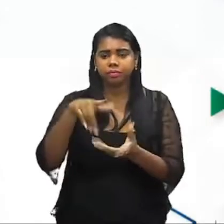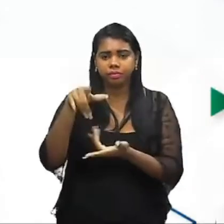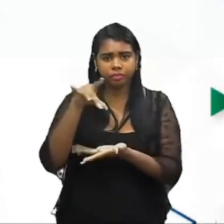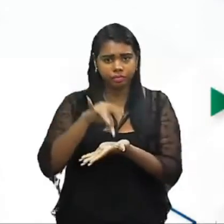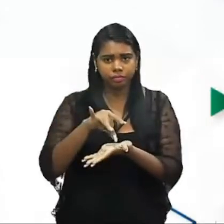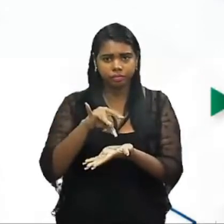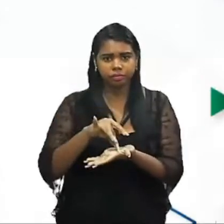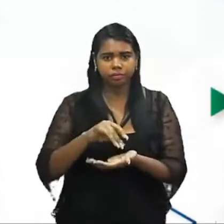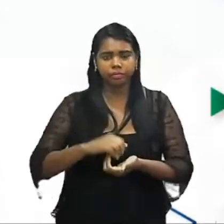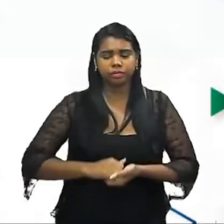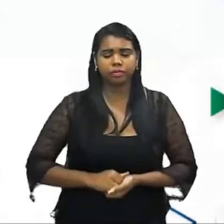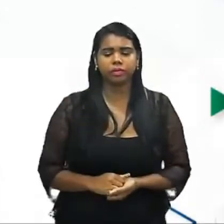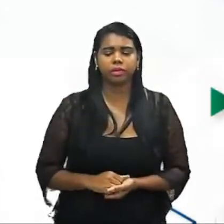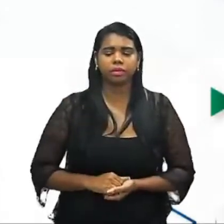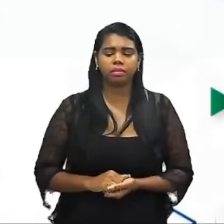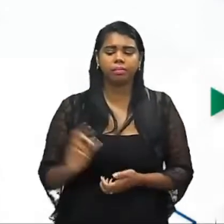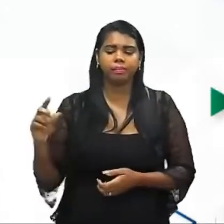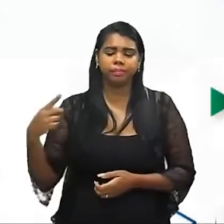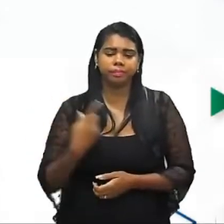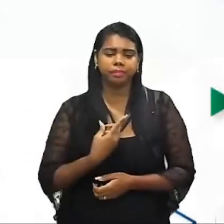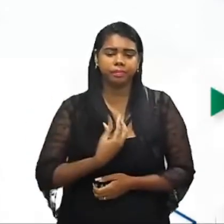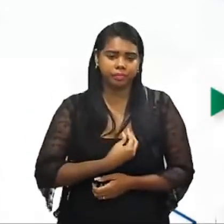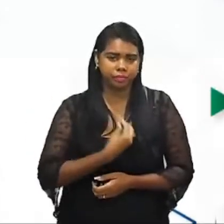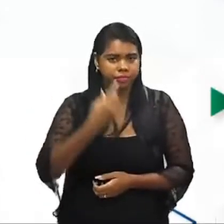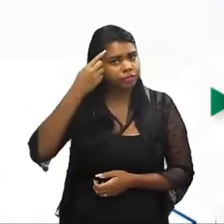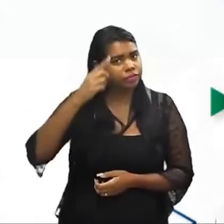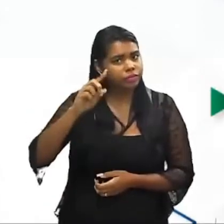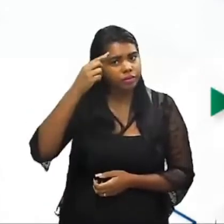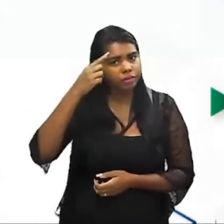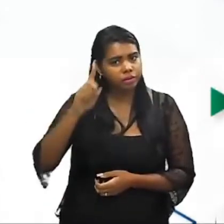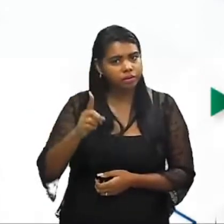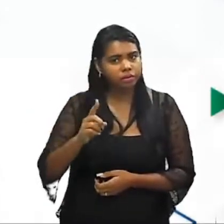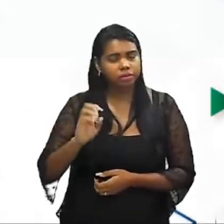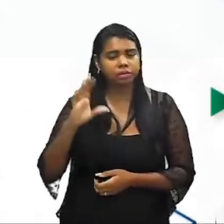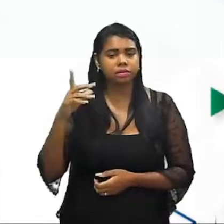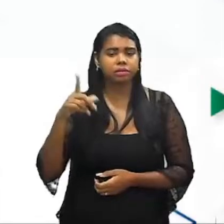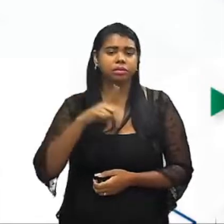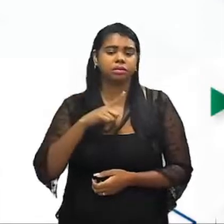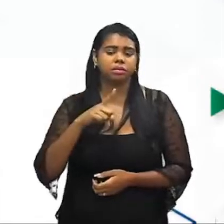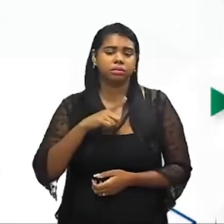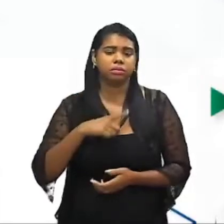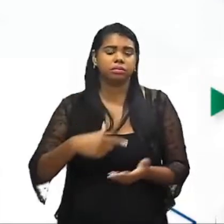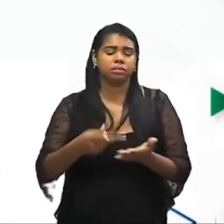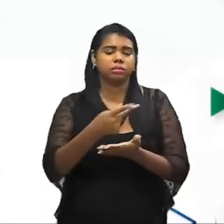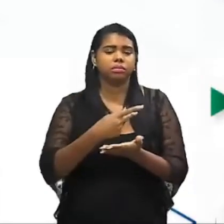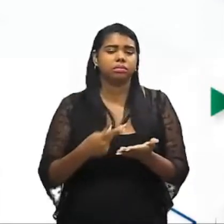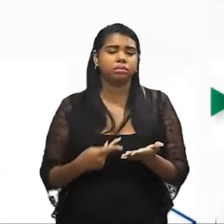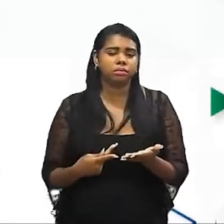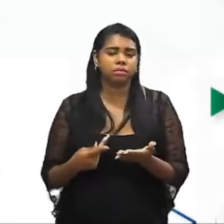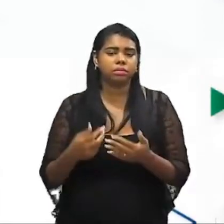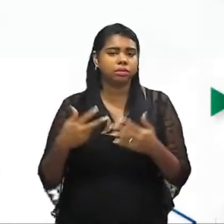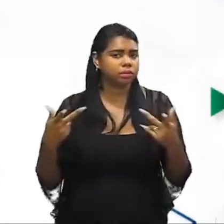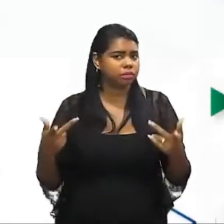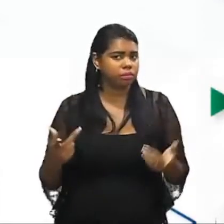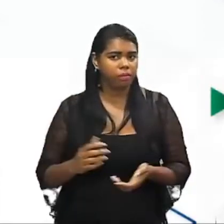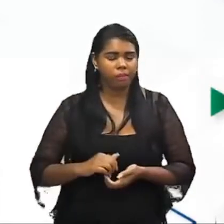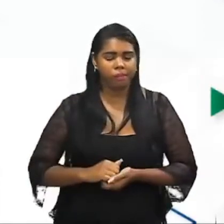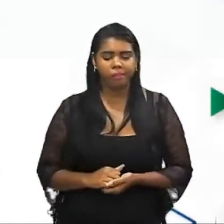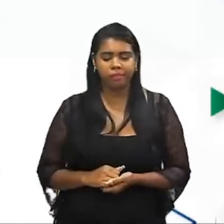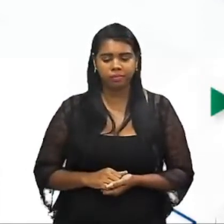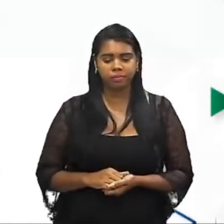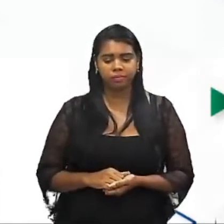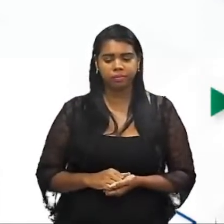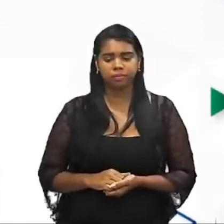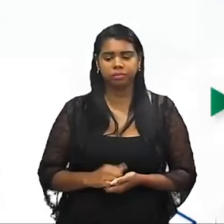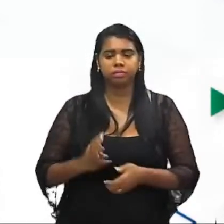real, mais próximo da nossa realidade, do nosso dia a dia. Claro que a gente tem artistas que trabalham com arte de rua, é outra coisa, tá? Inclusive, a gente já fez